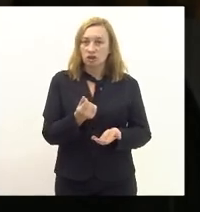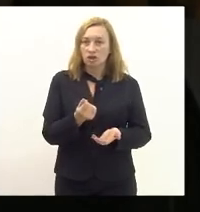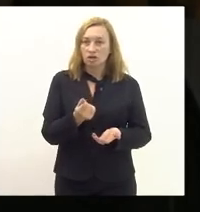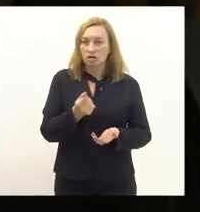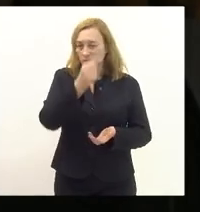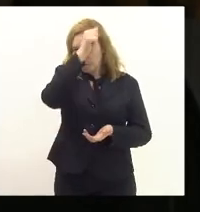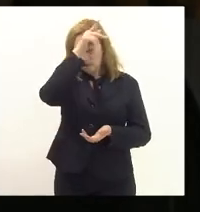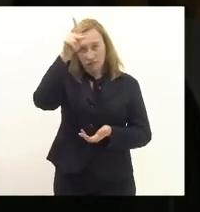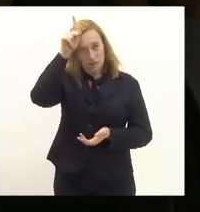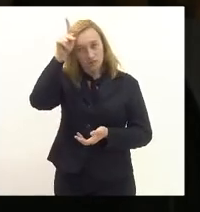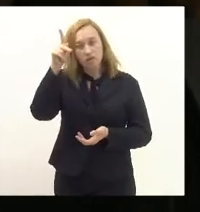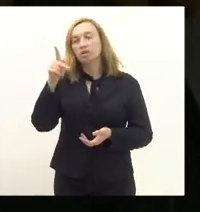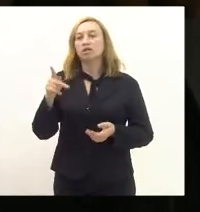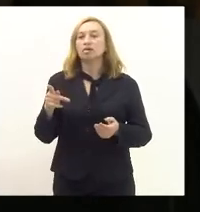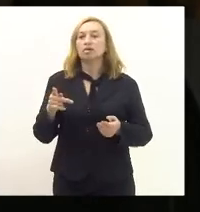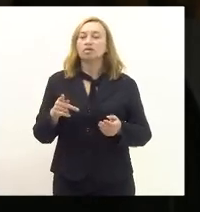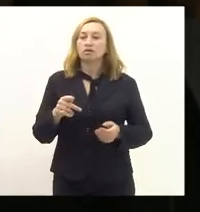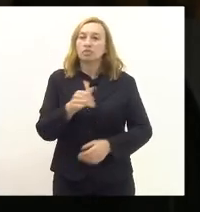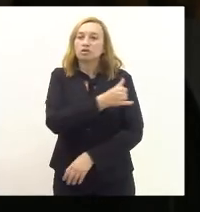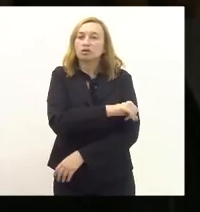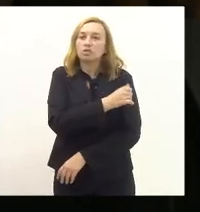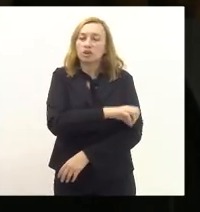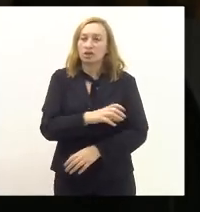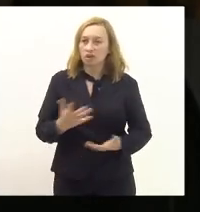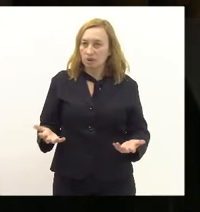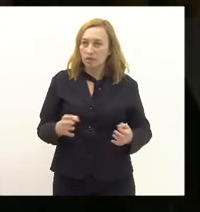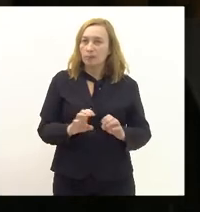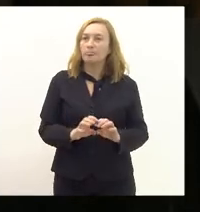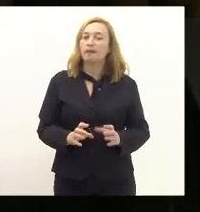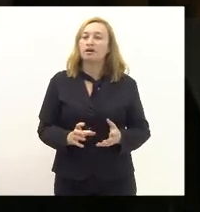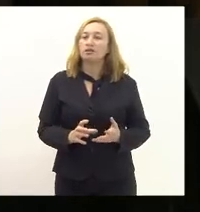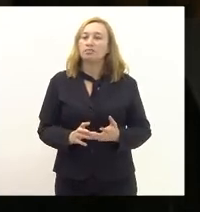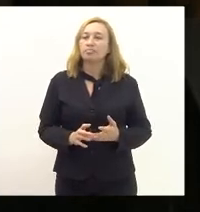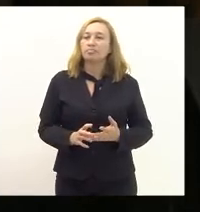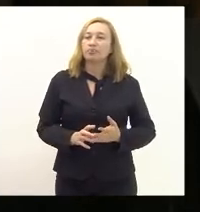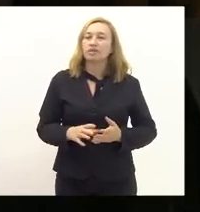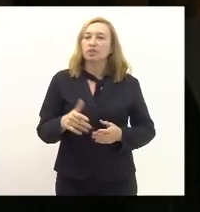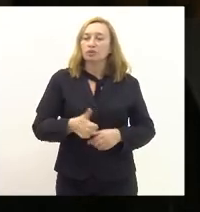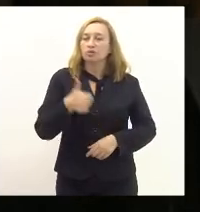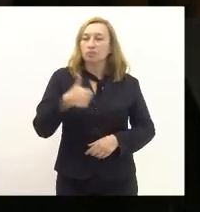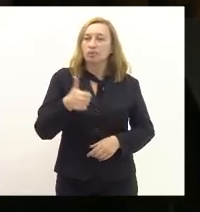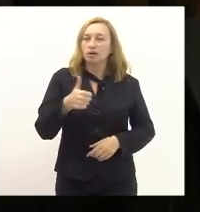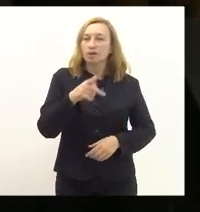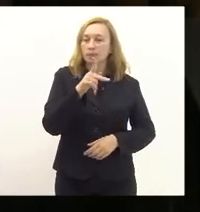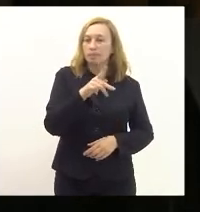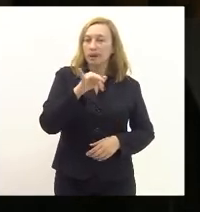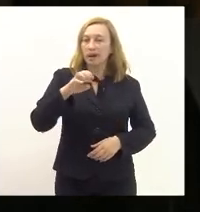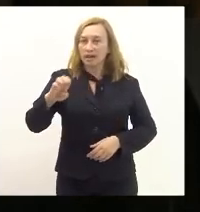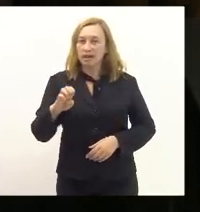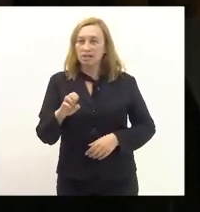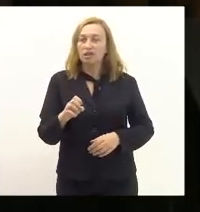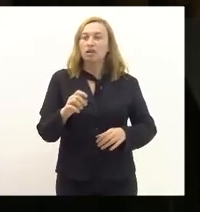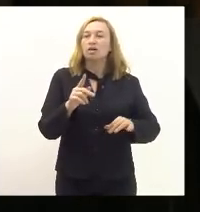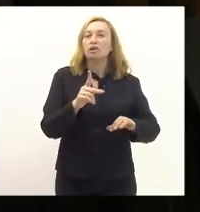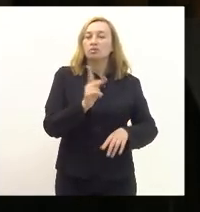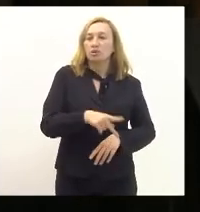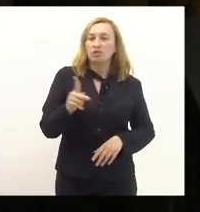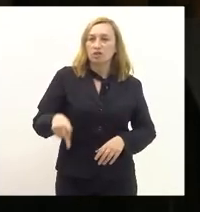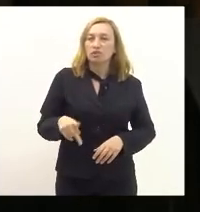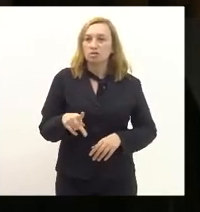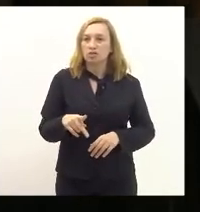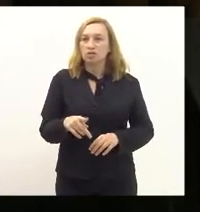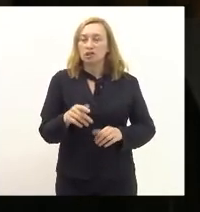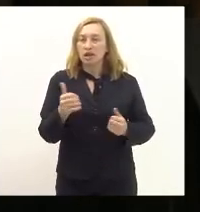assim que as contas foram ajustadas, a primeira categoria beneficiada foram os PAEs, os professores adjuntos de educação infantil,